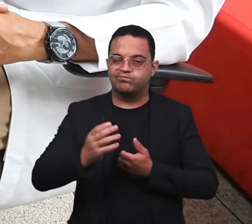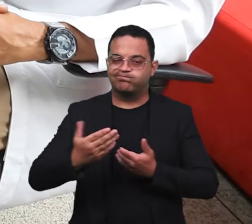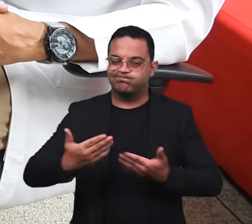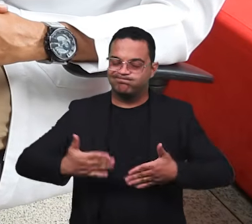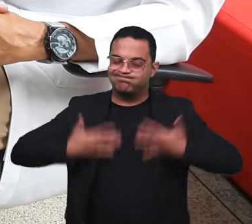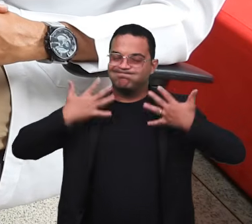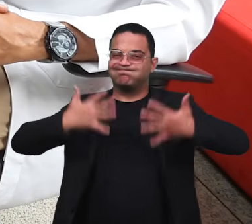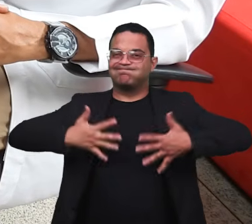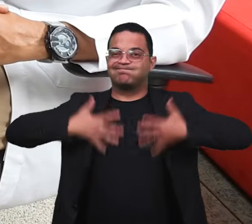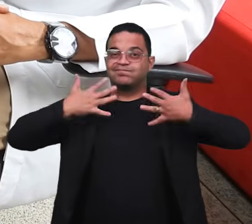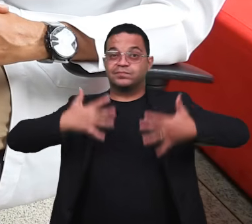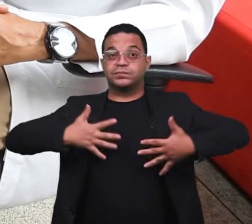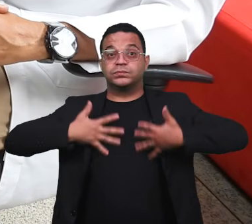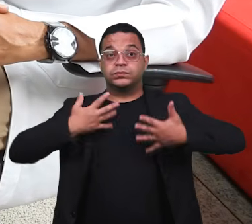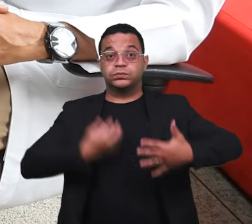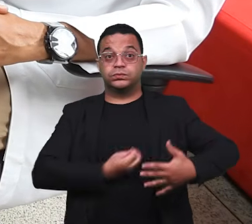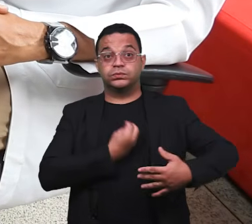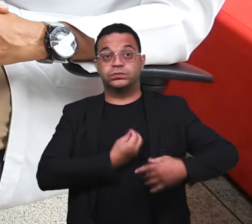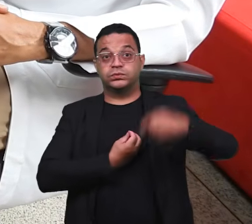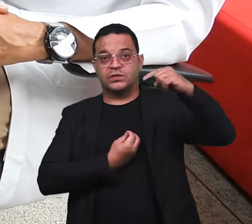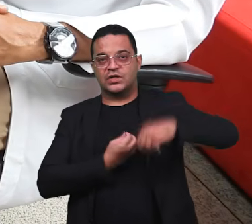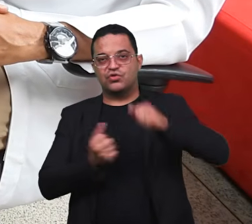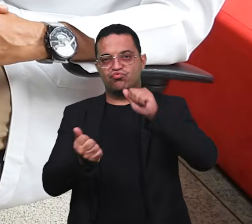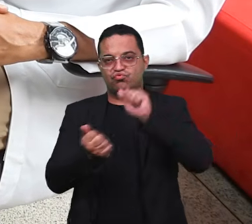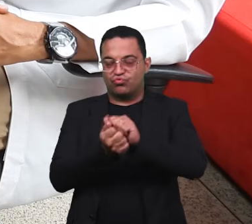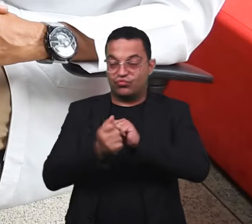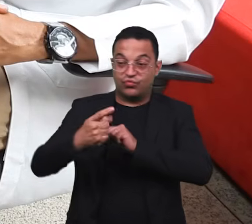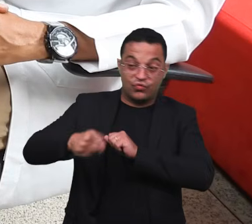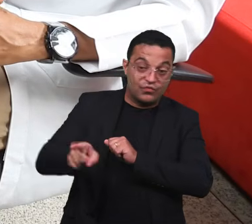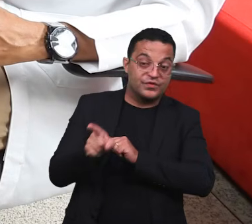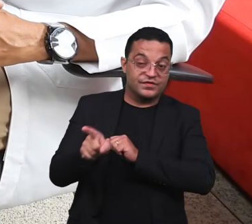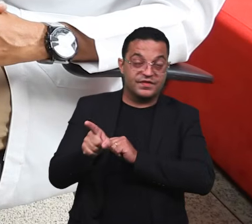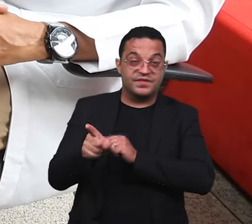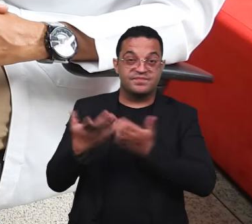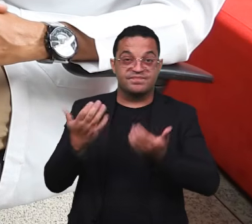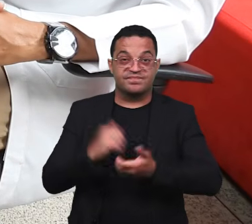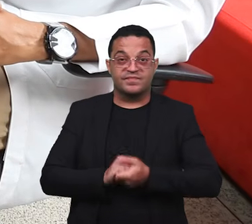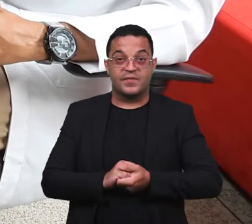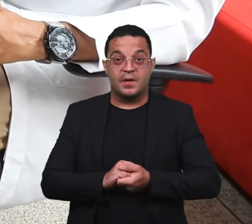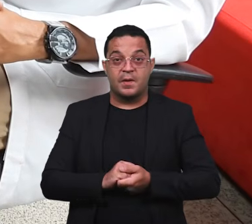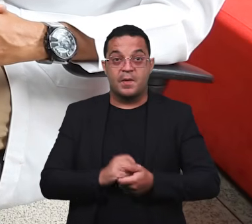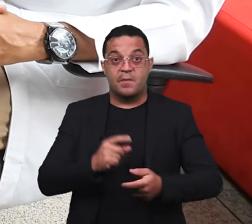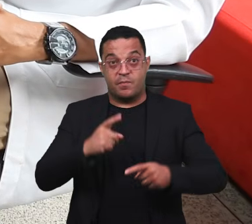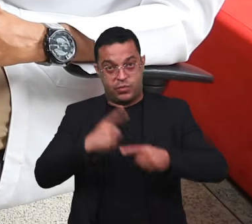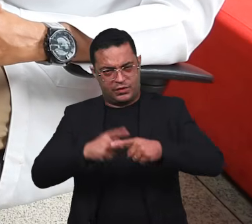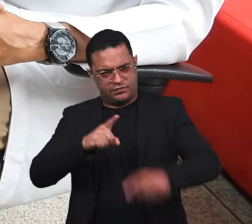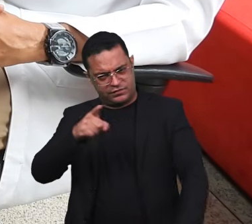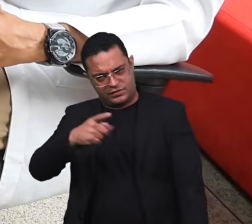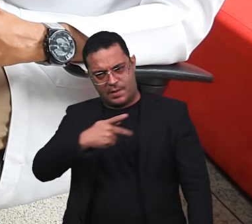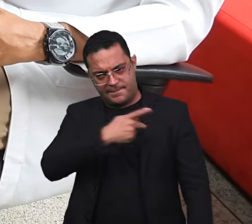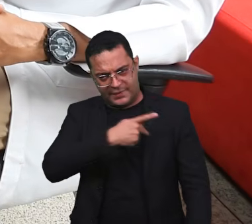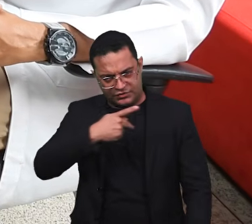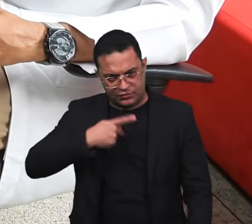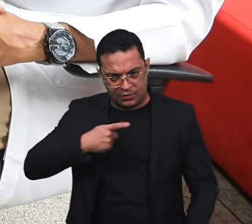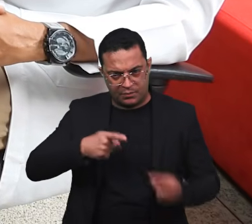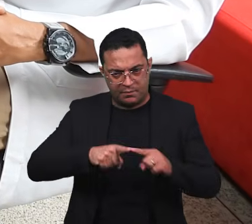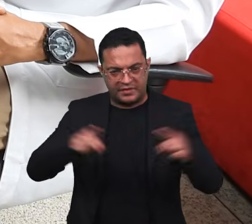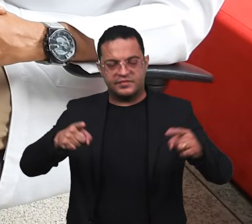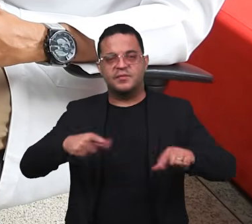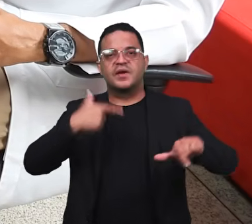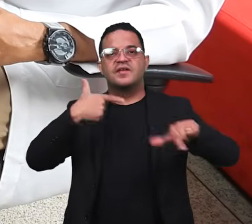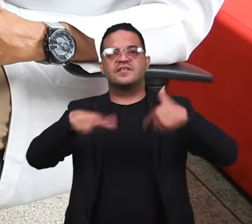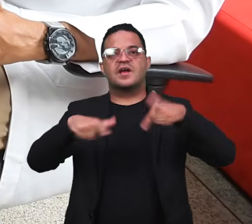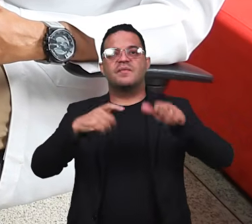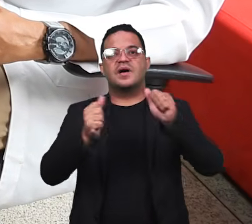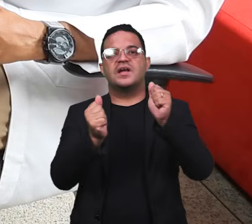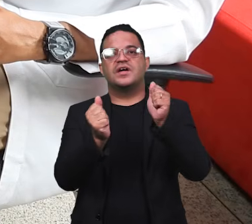É sempre uma honra muito grande estar aqui ao lado do senhor, né? Pelo